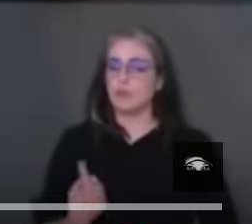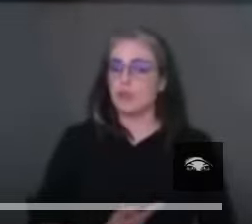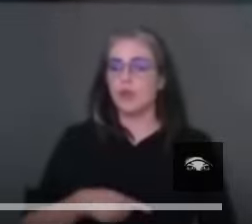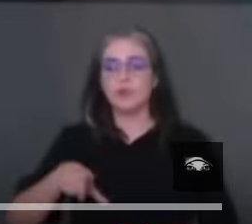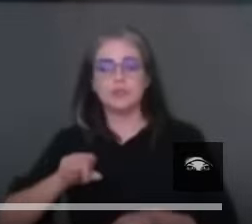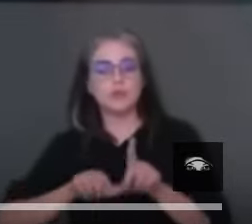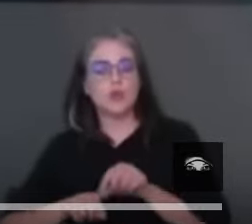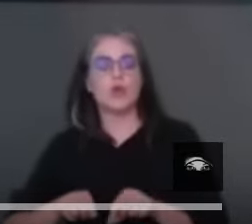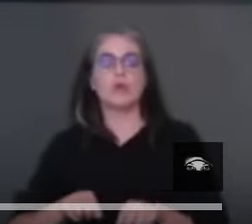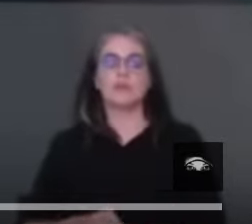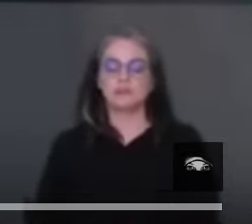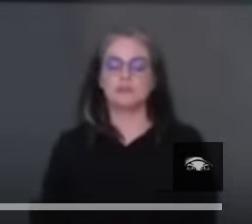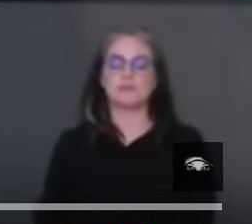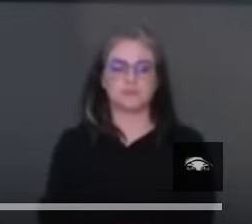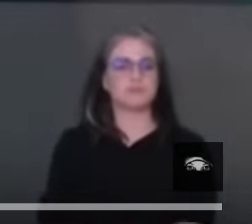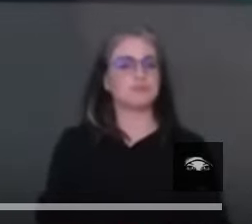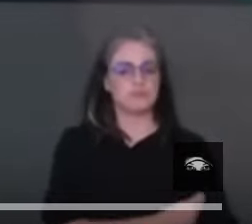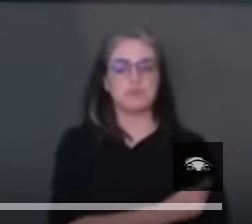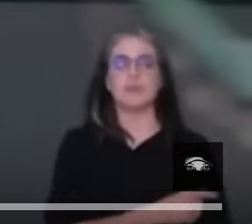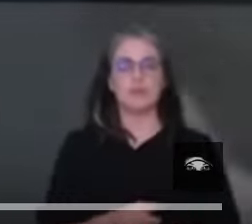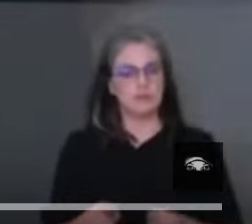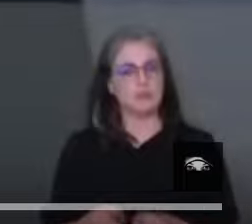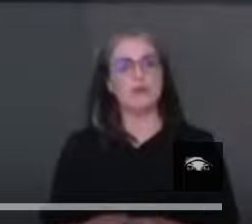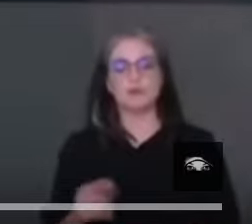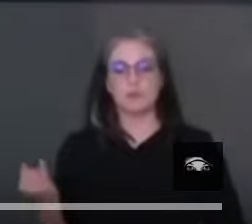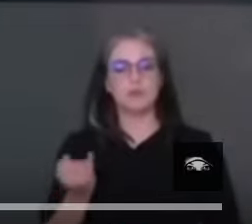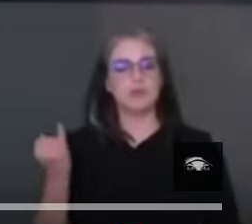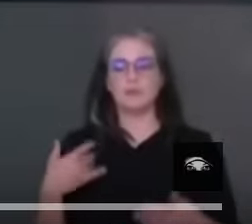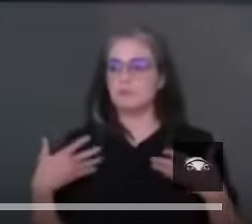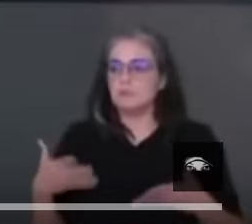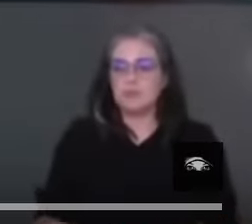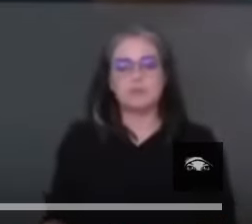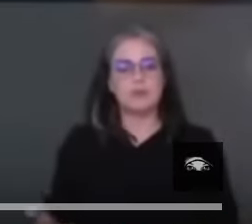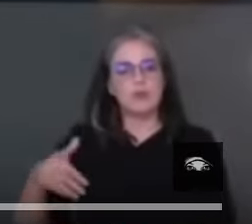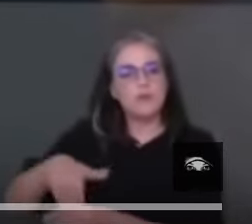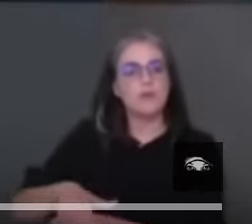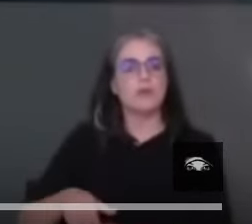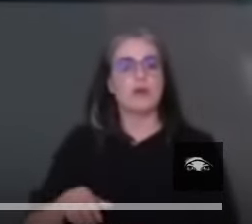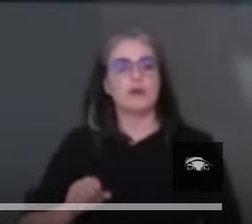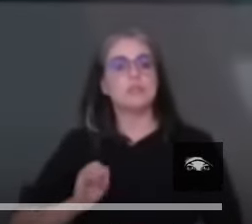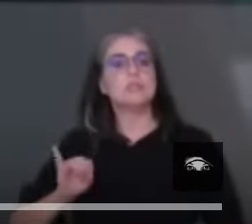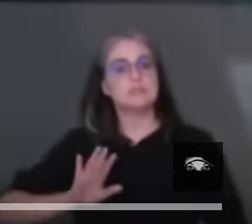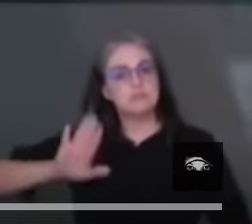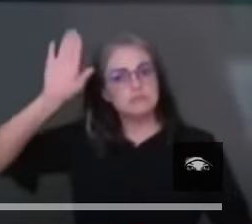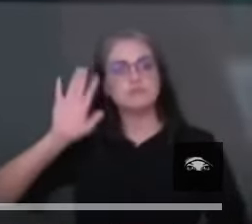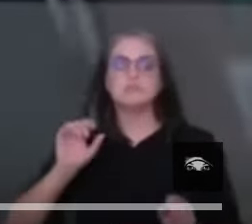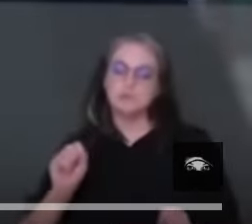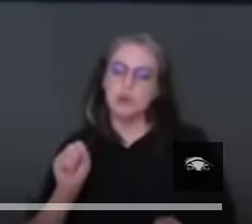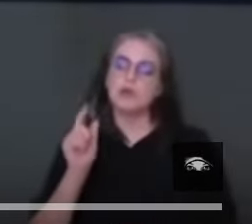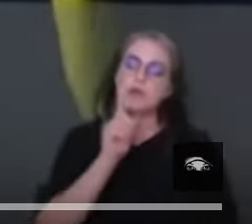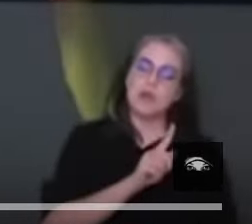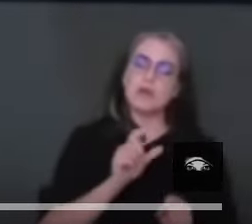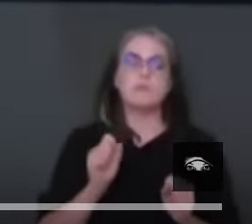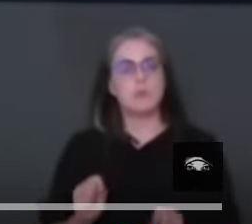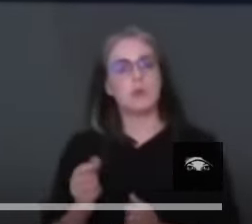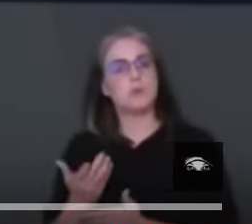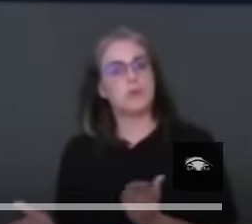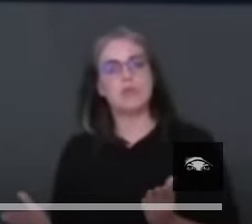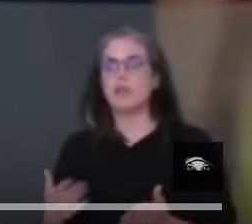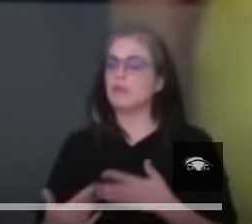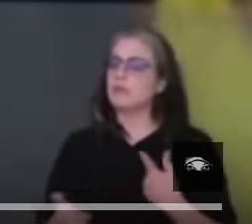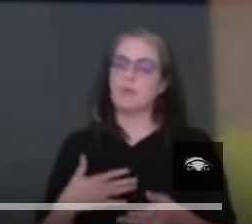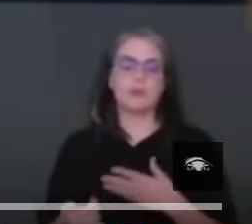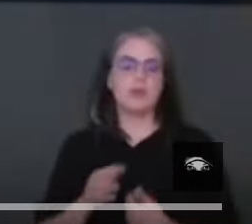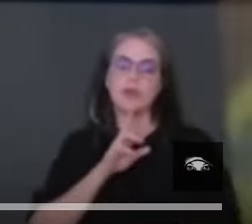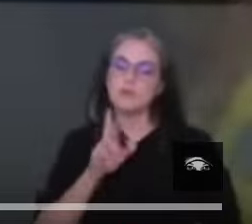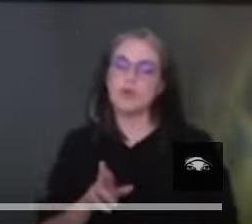E quando a gente participa de um processo eleitoral, nós temos que entender que a gente pode ganhar ou perder, mas é preciso respeitar. Então, eu espero que a gente possa,